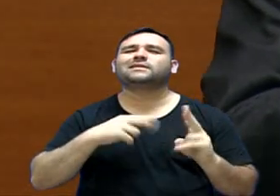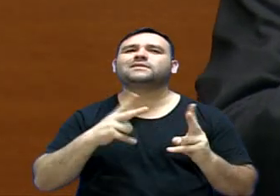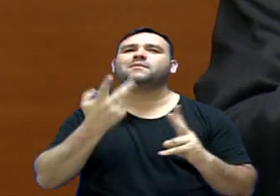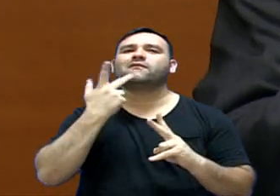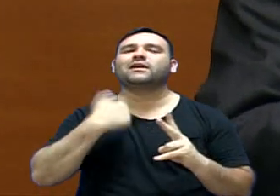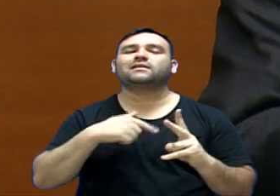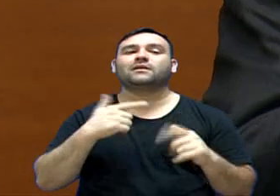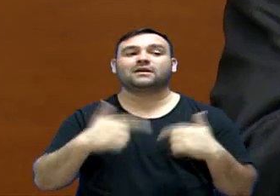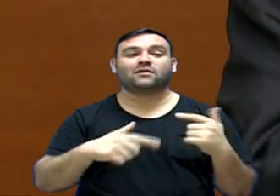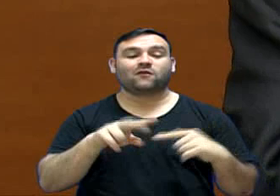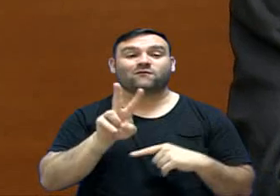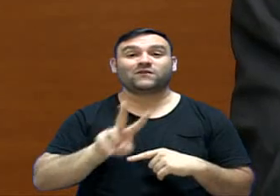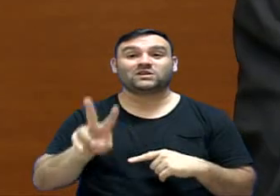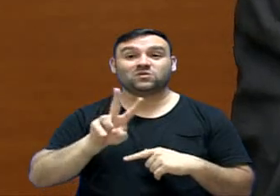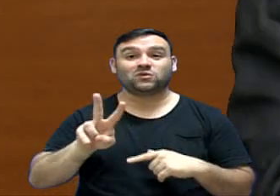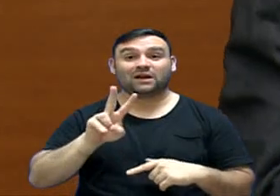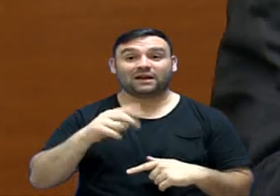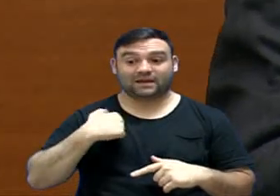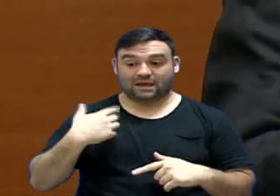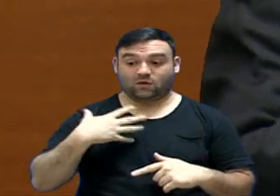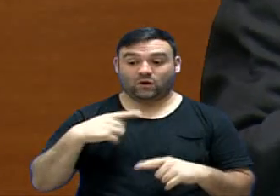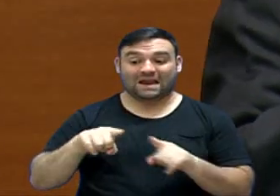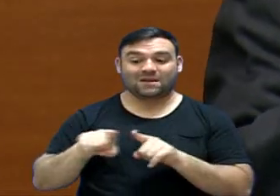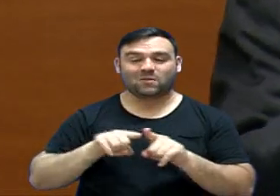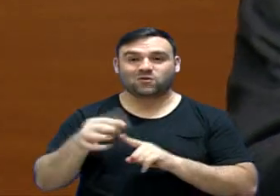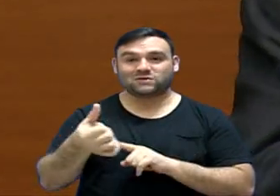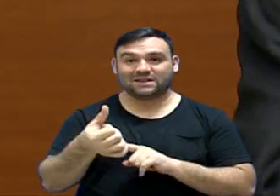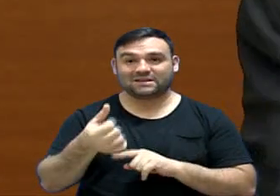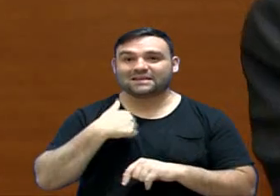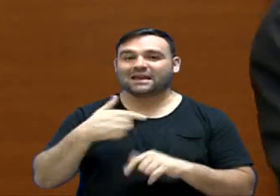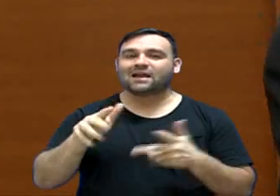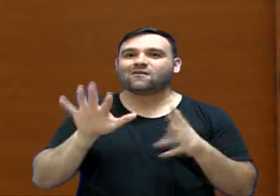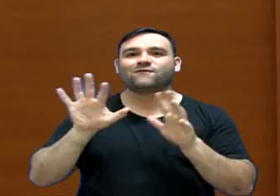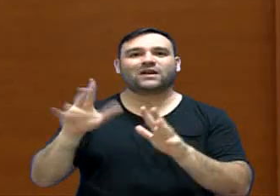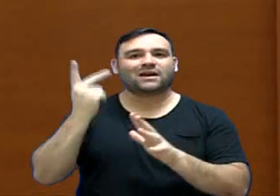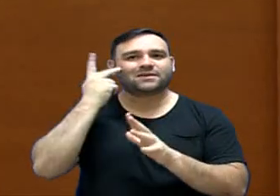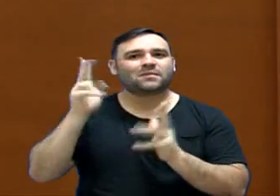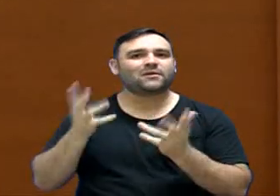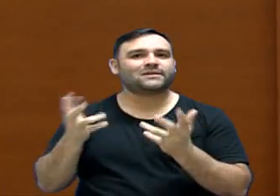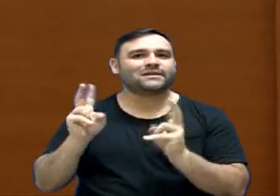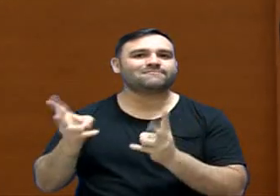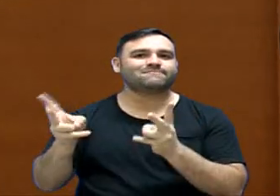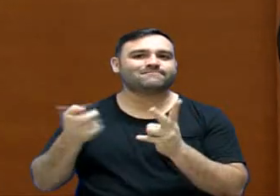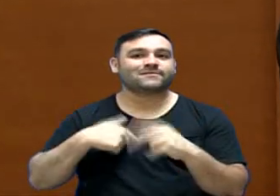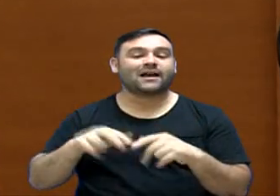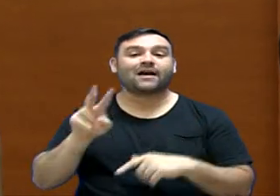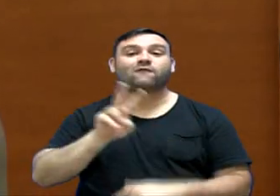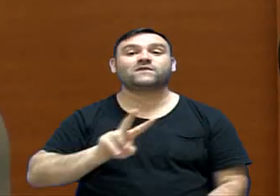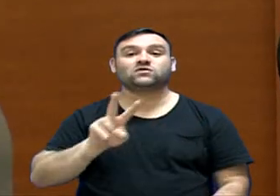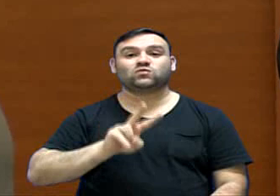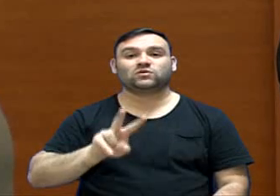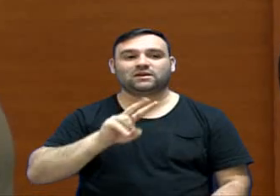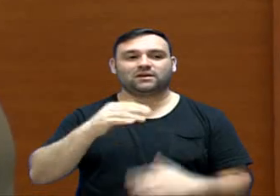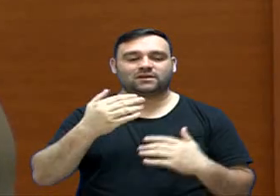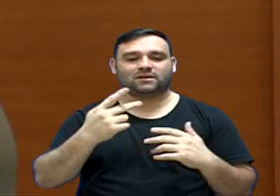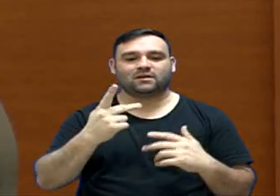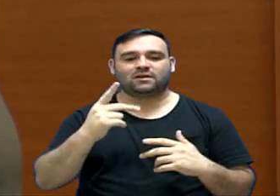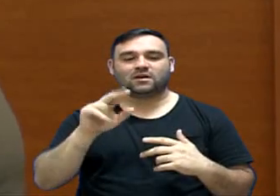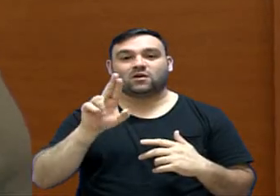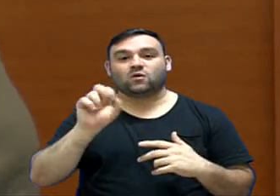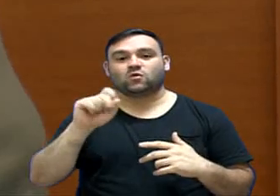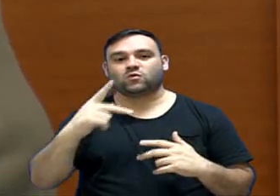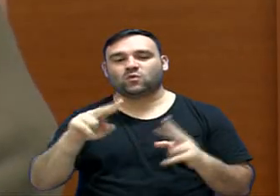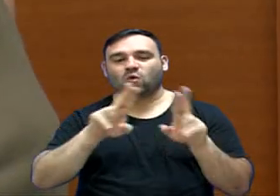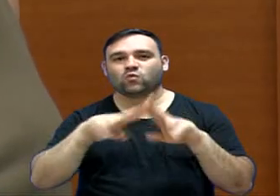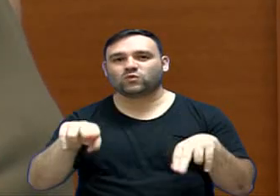quando prestei vestibular, eu sou caçula de 6 e nunca quis sair de São Paulo. E aí eu prestei USP, Paulista, Santa